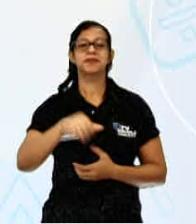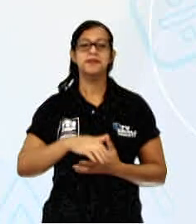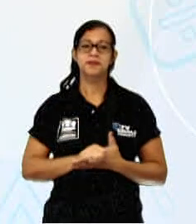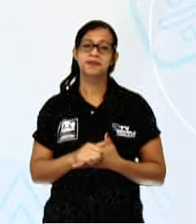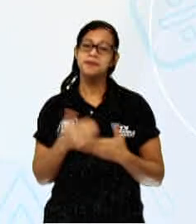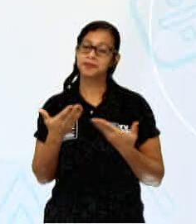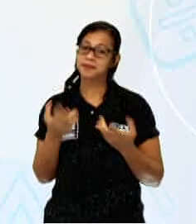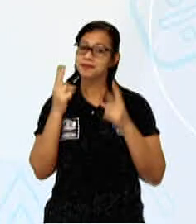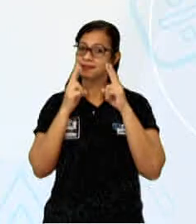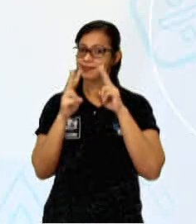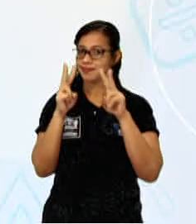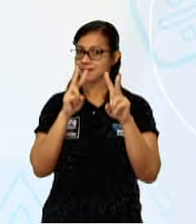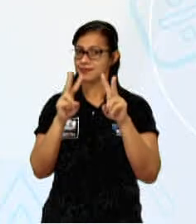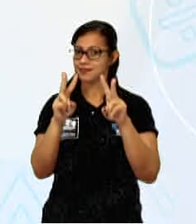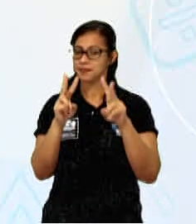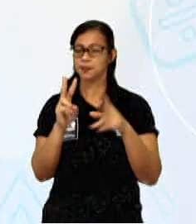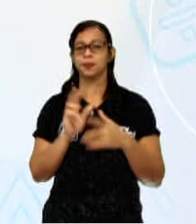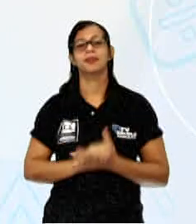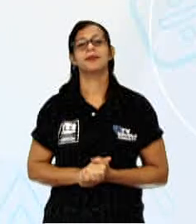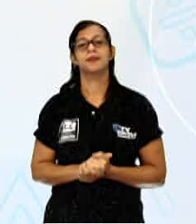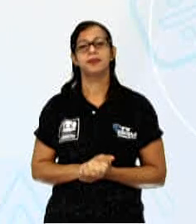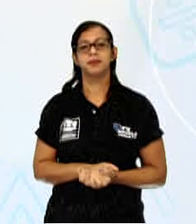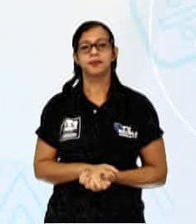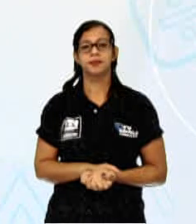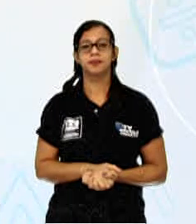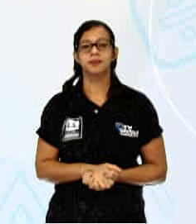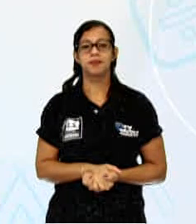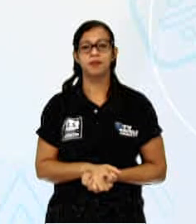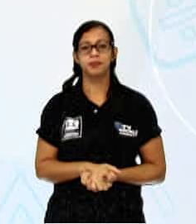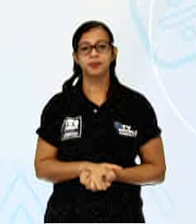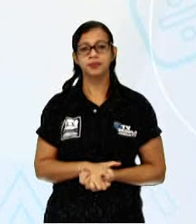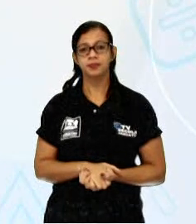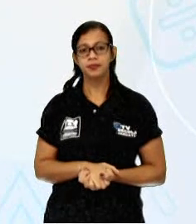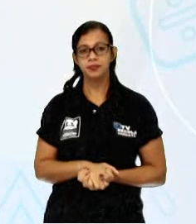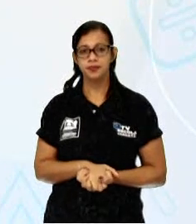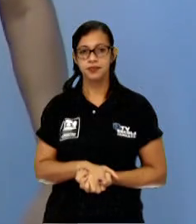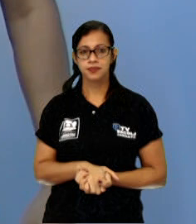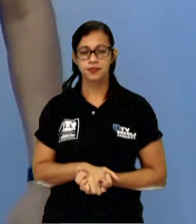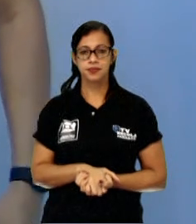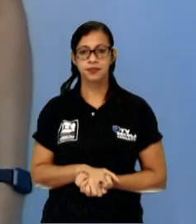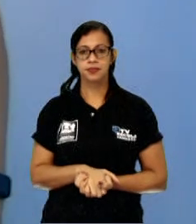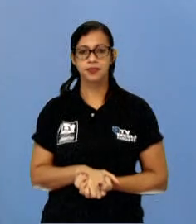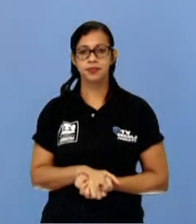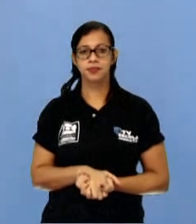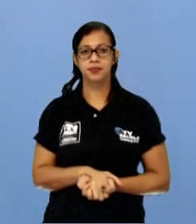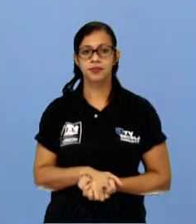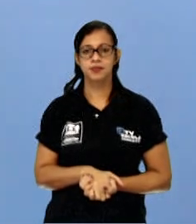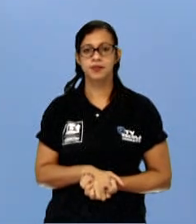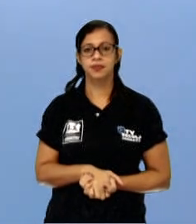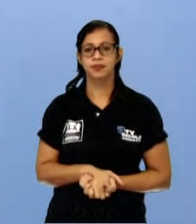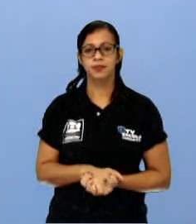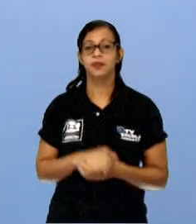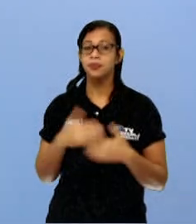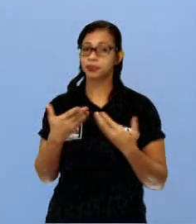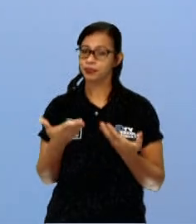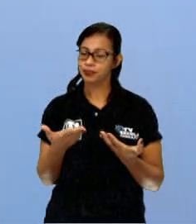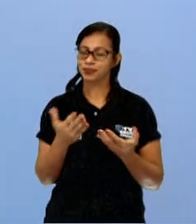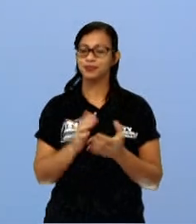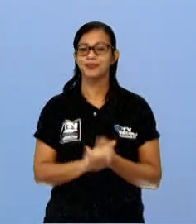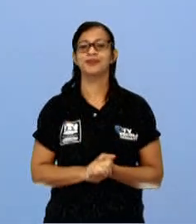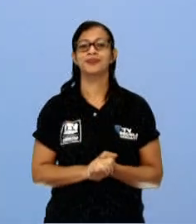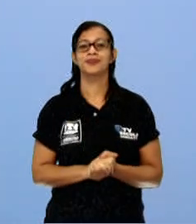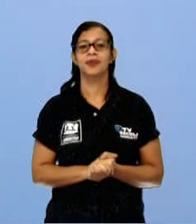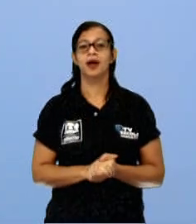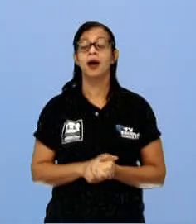e o 7 ocupando a ordem da unidade de milhar é bom agora é com você tá